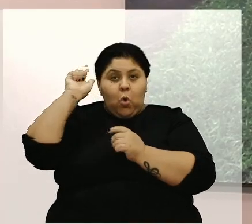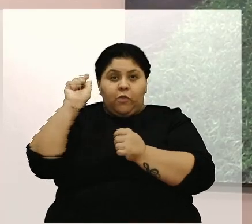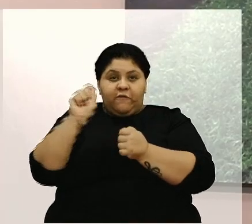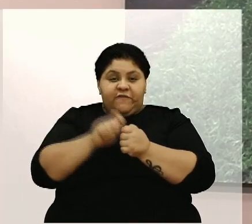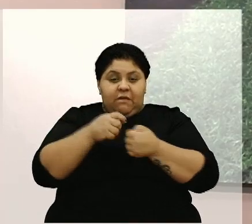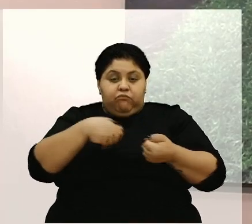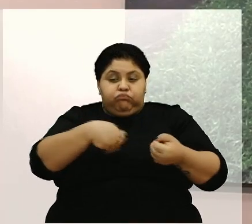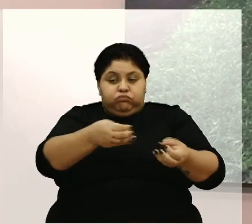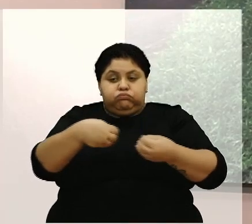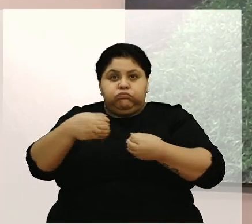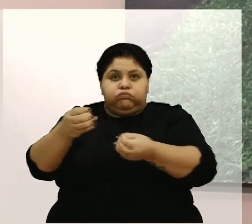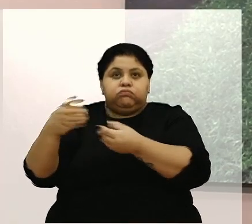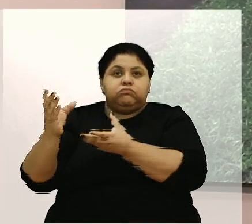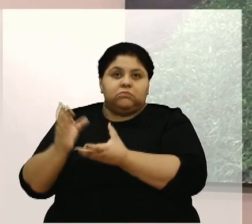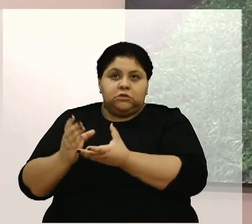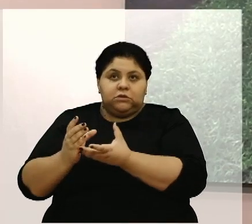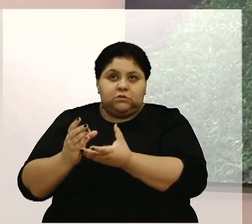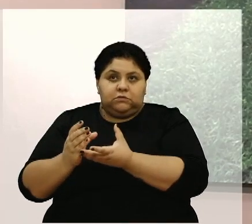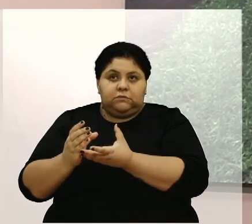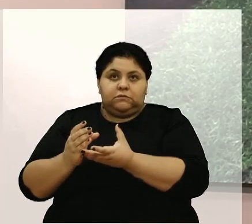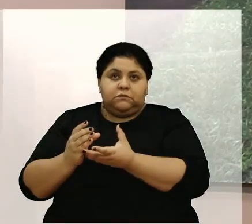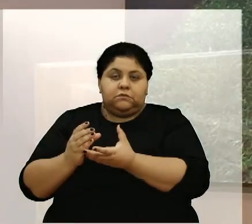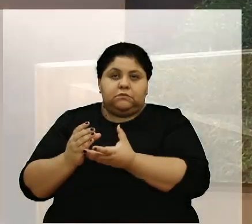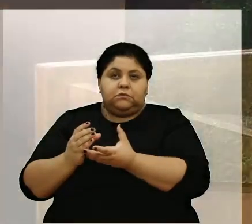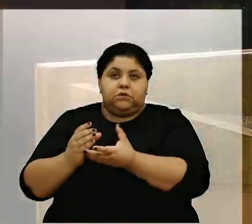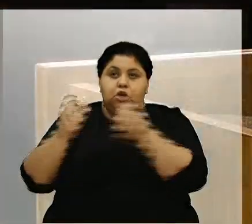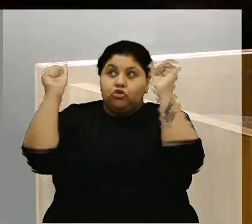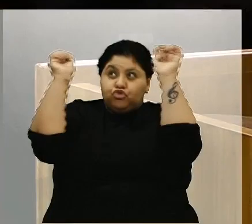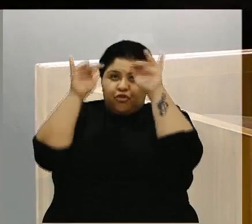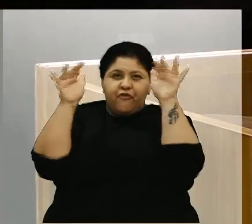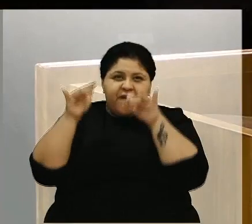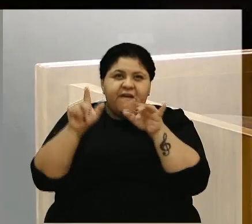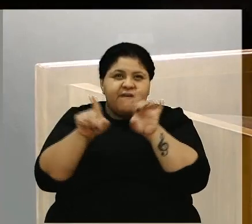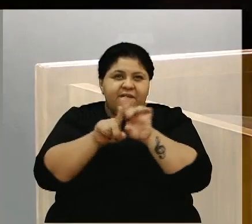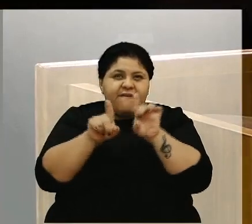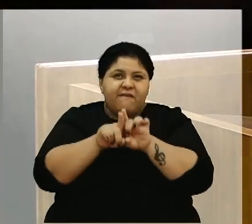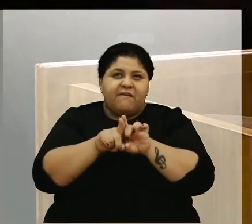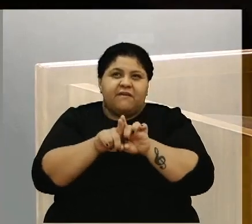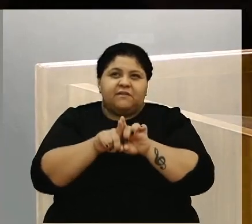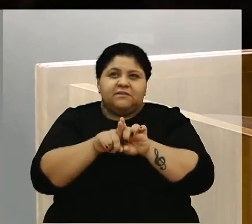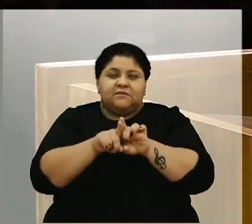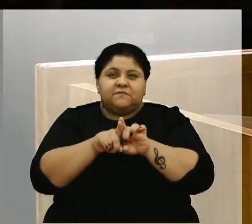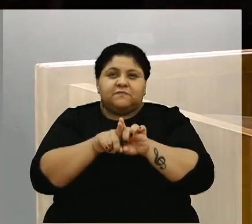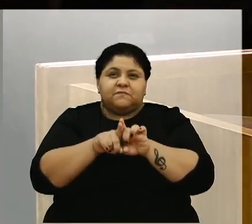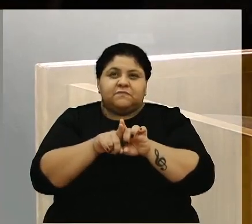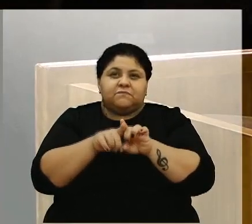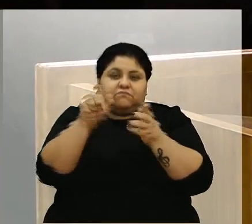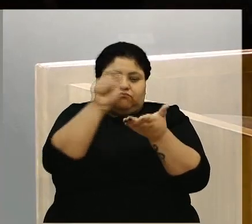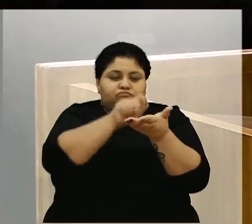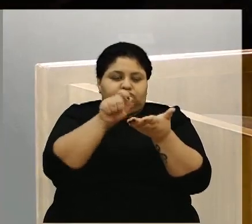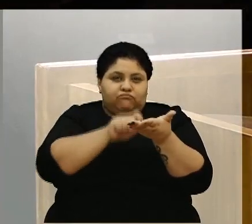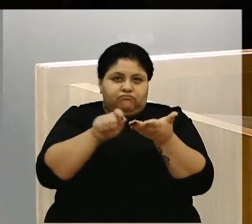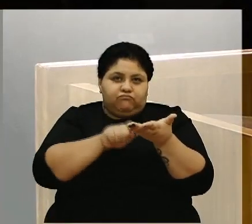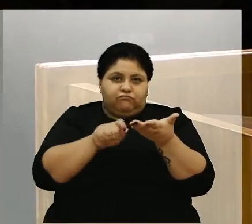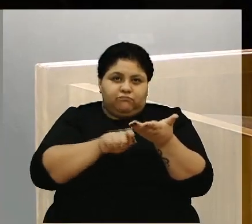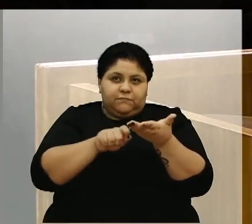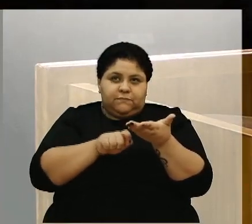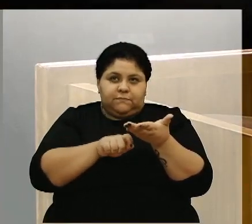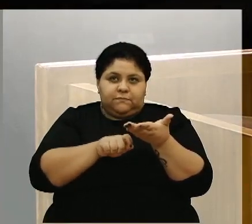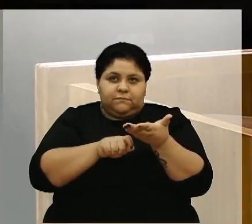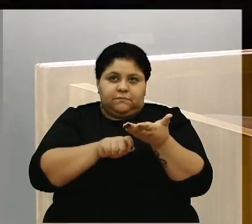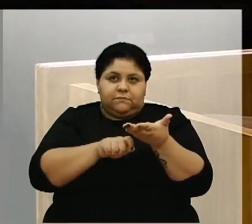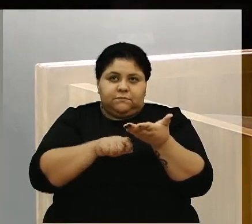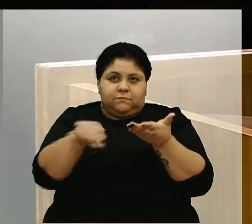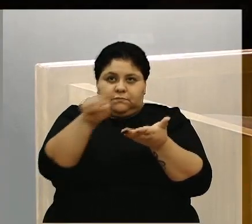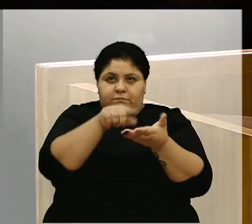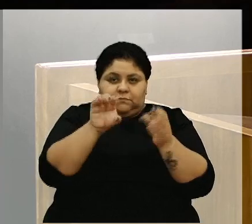entregas durante o dia, abaixo de chuva, e eu também fiz algumas anotações aqui para ficar de conhecimento da